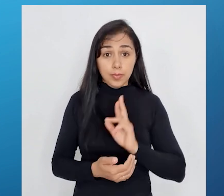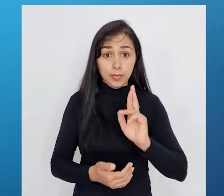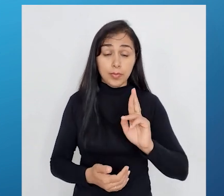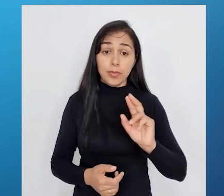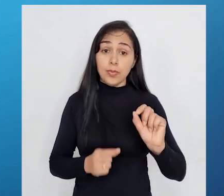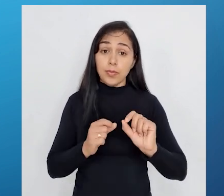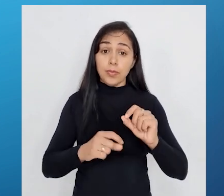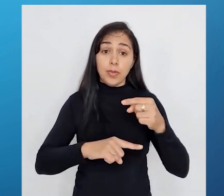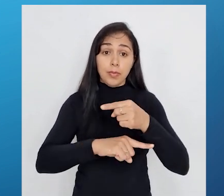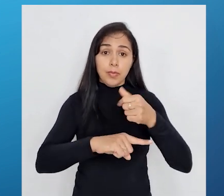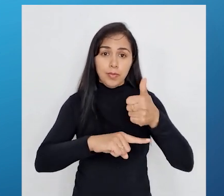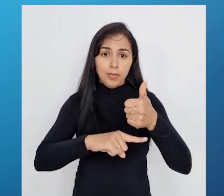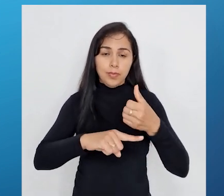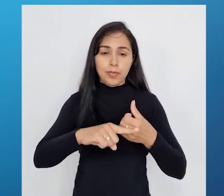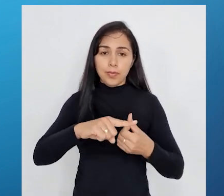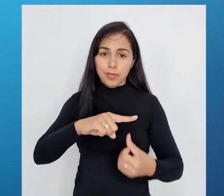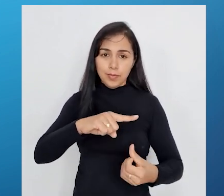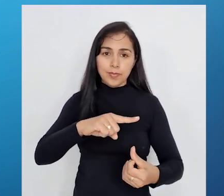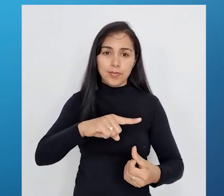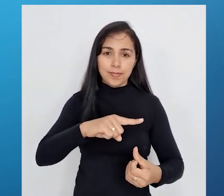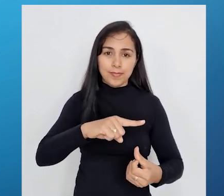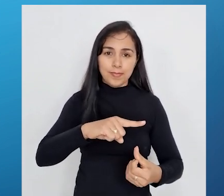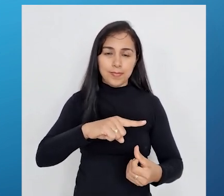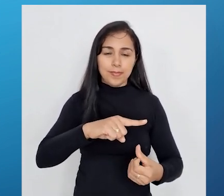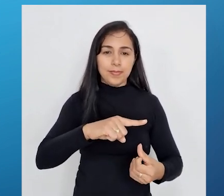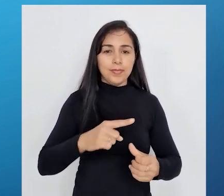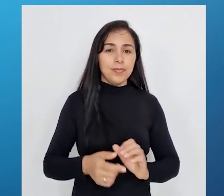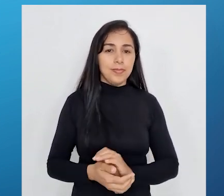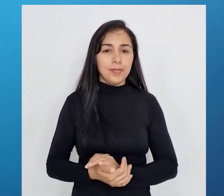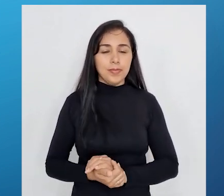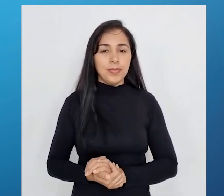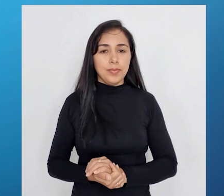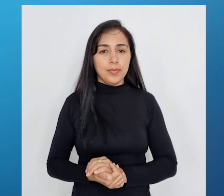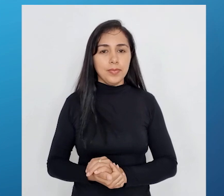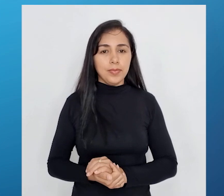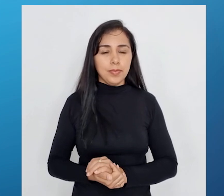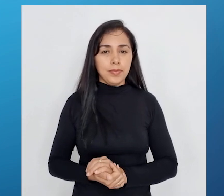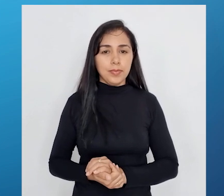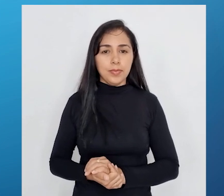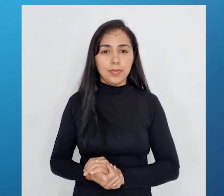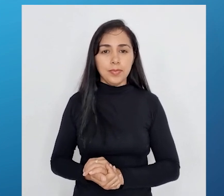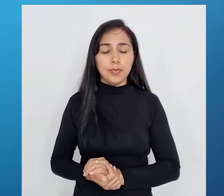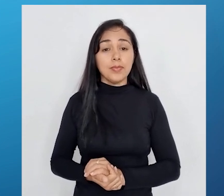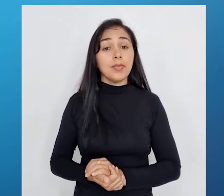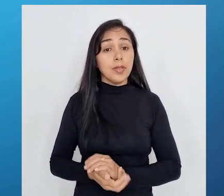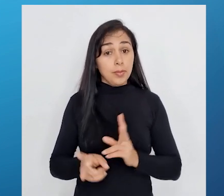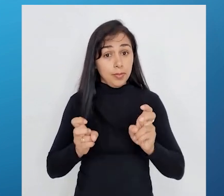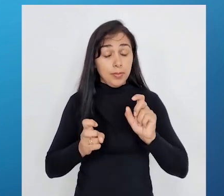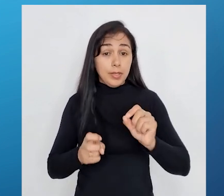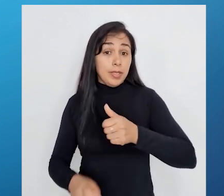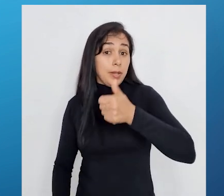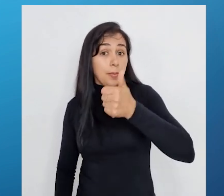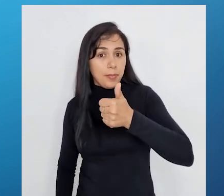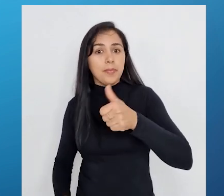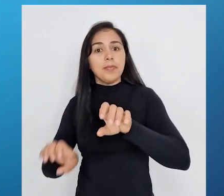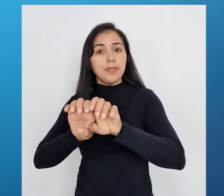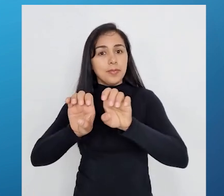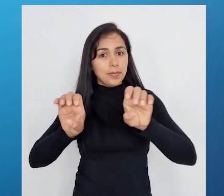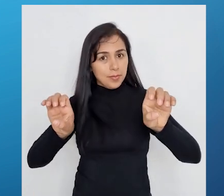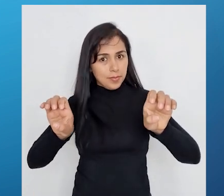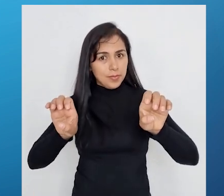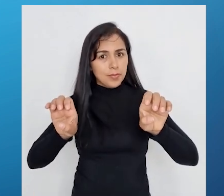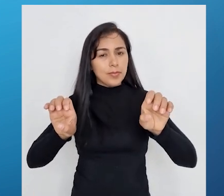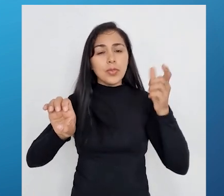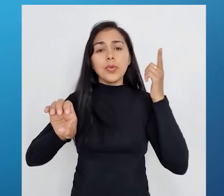que acontece, porque 5 sobre 6 menos 1 sobre 6 vai dar igual a menos 1 sobre 6. Então, para a primeira equação, ele está